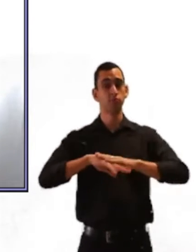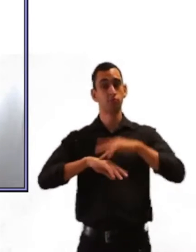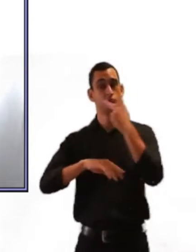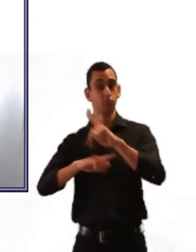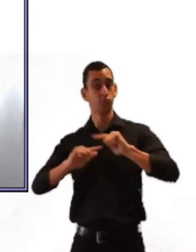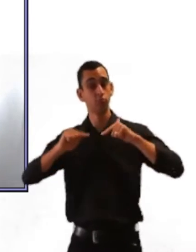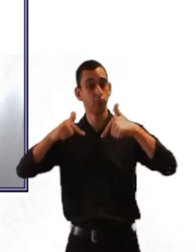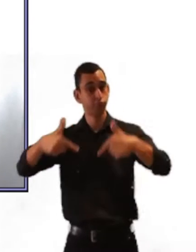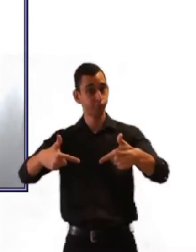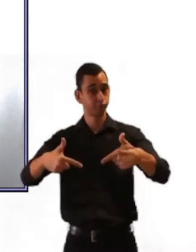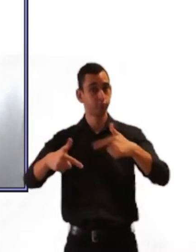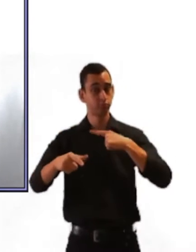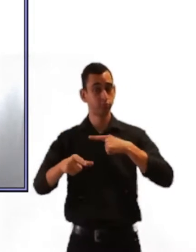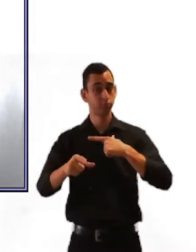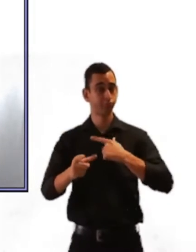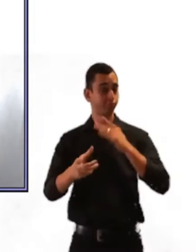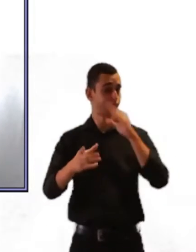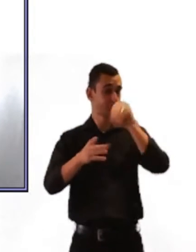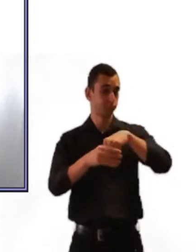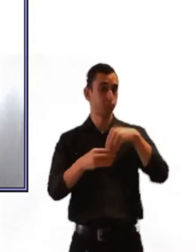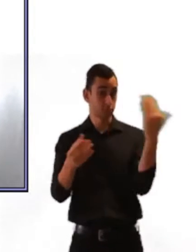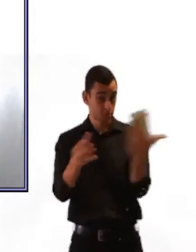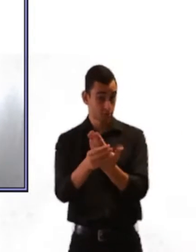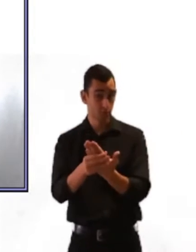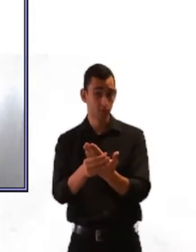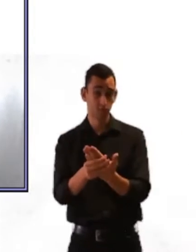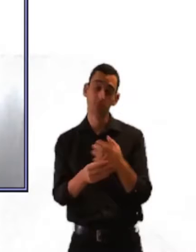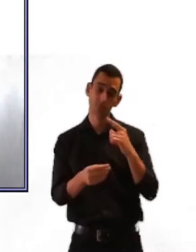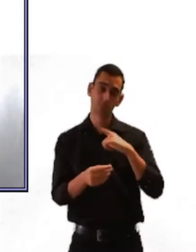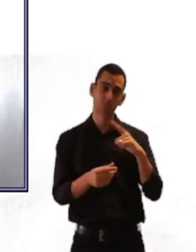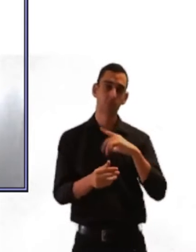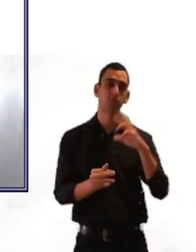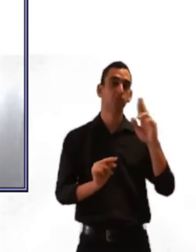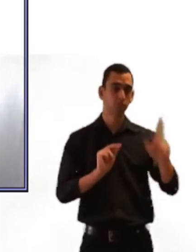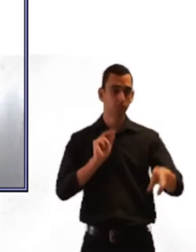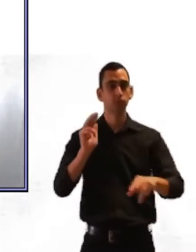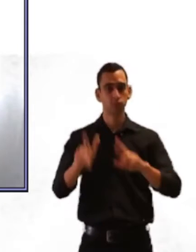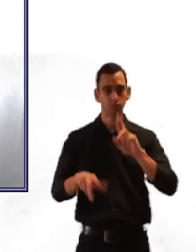processuais, isso gera e vem sempre a questão do